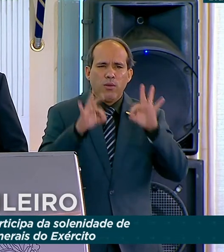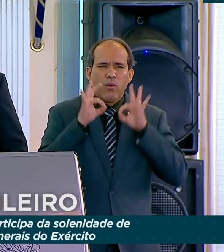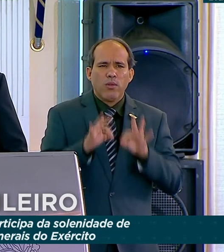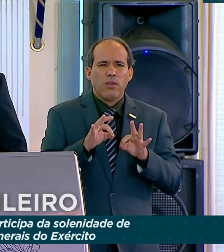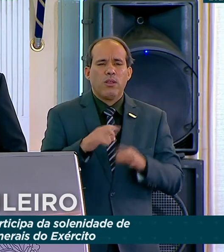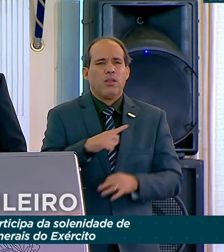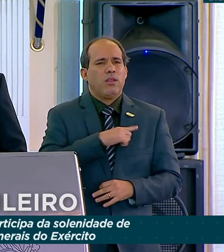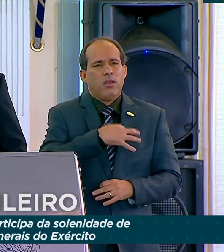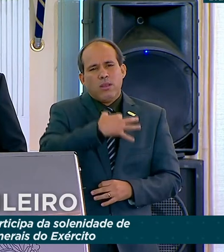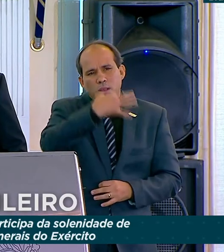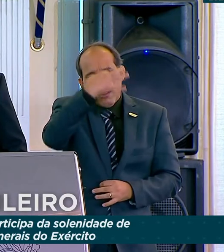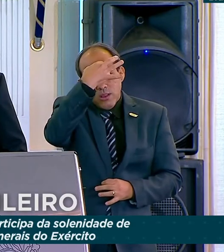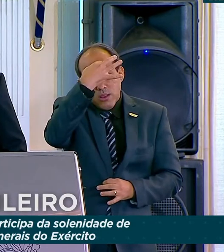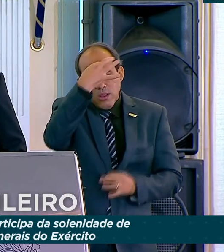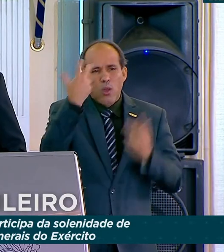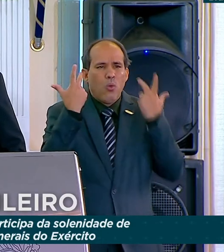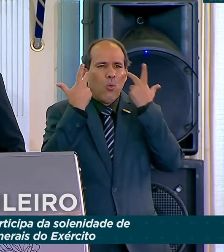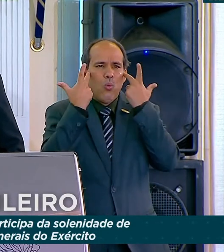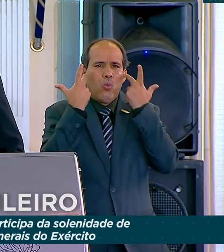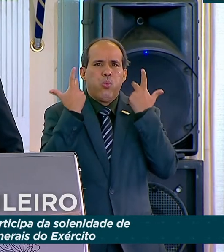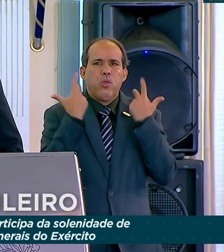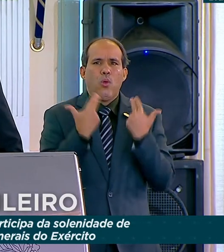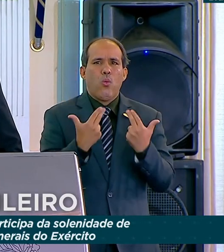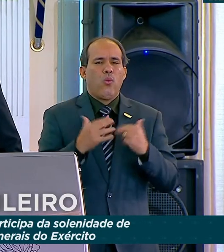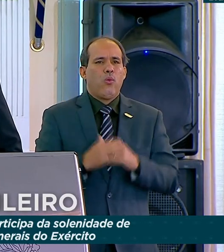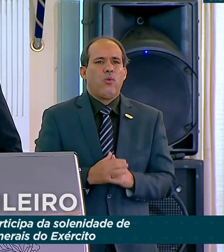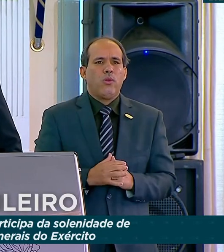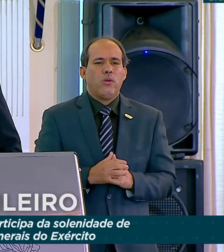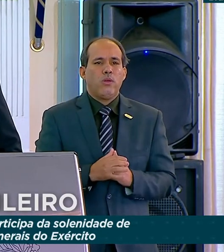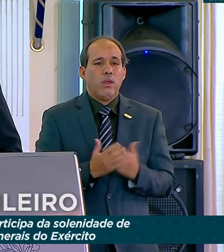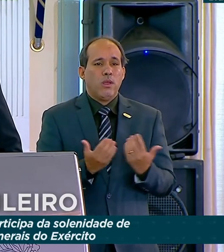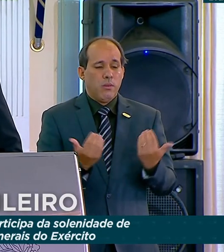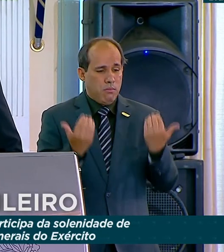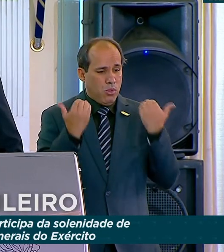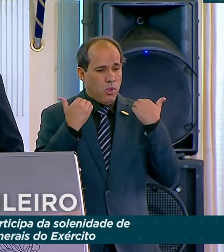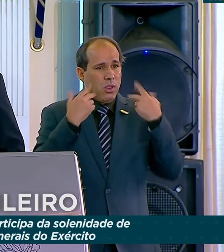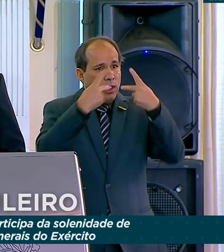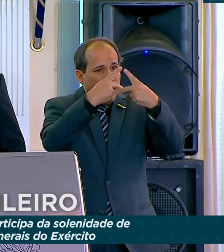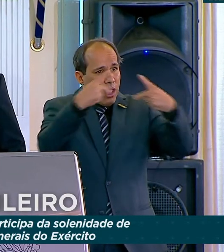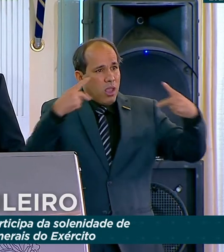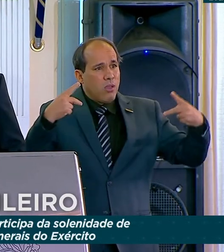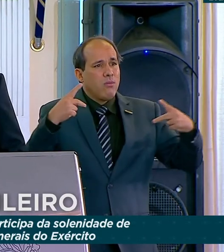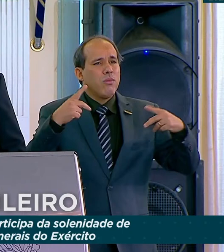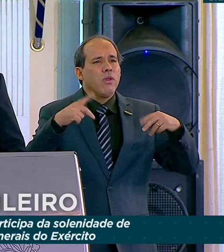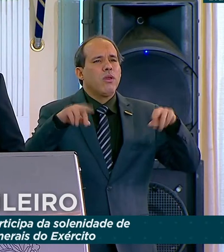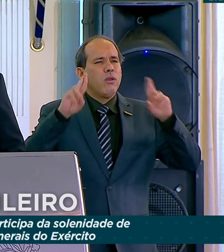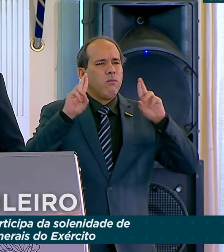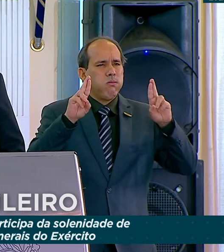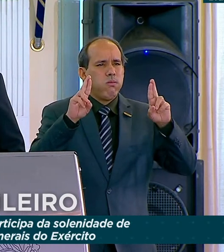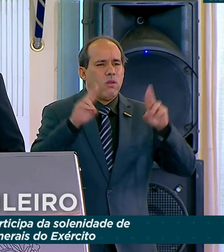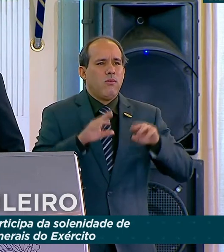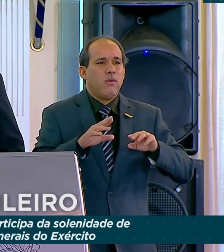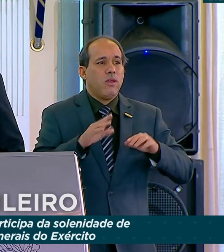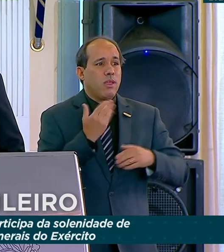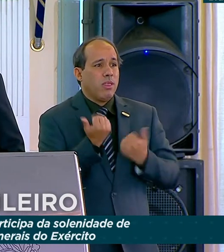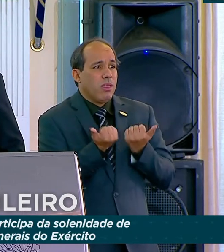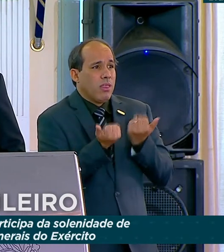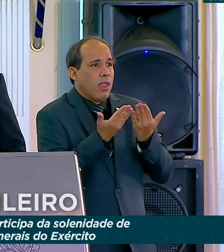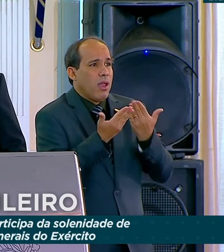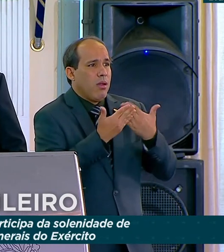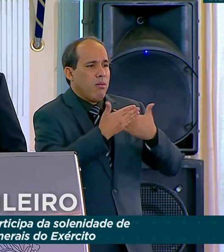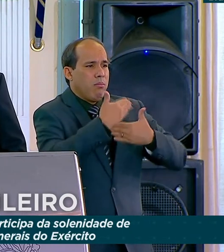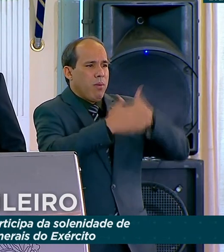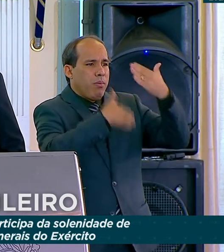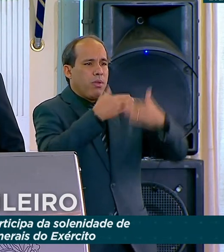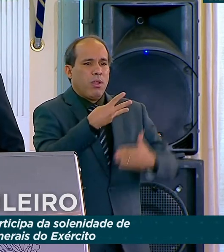estamos tranquilos pela responsabilidade dos Senhores essa promoção